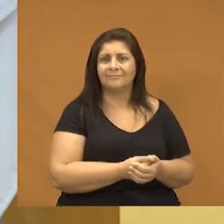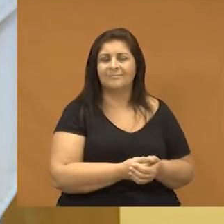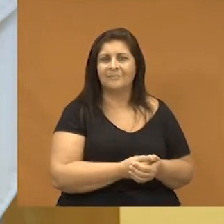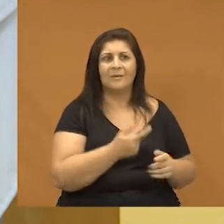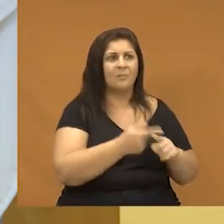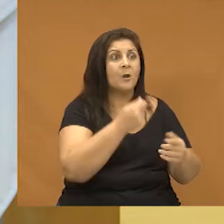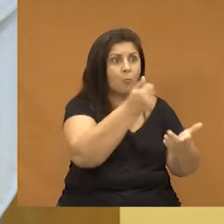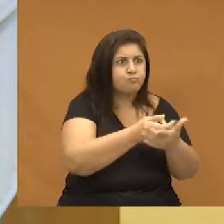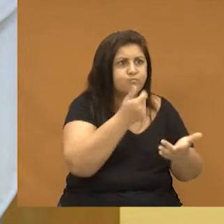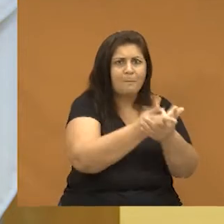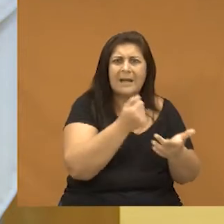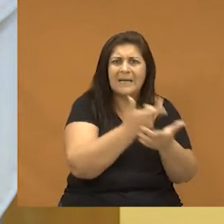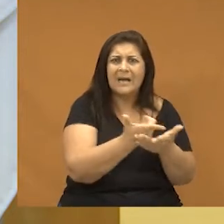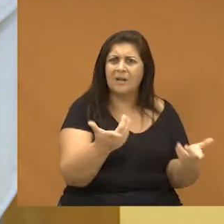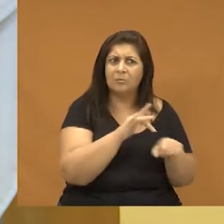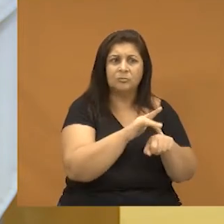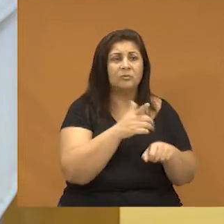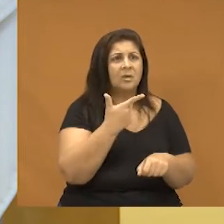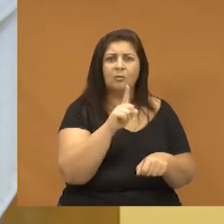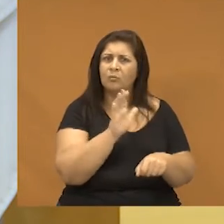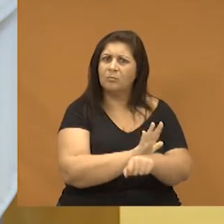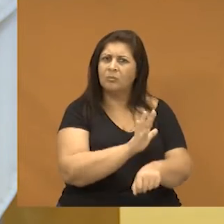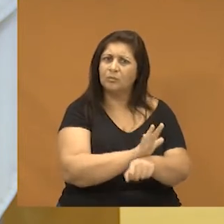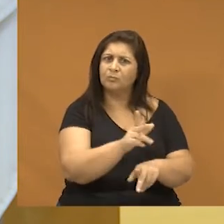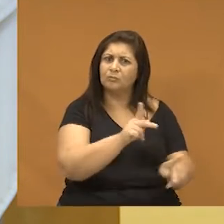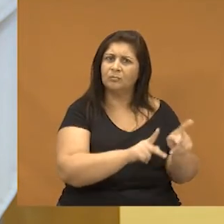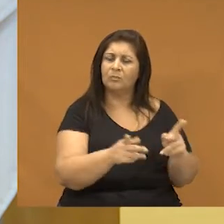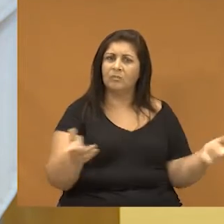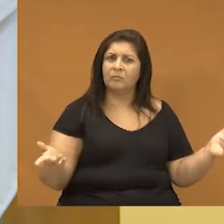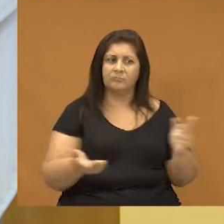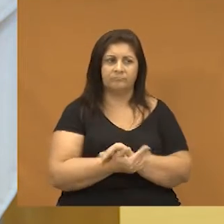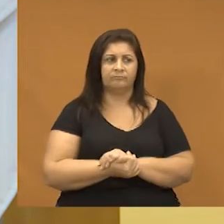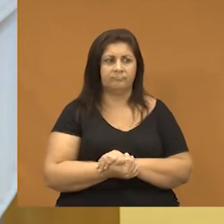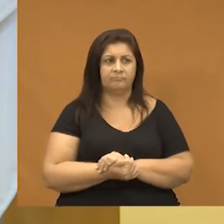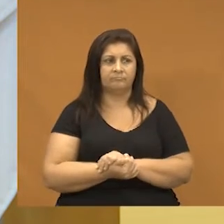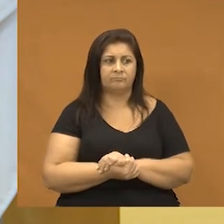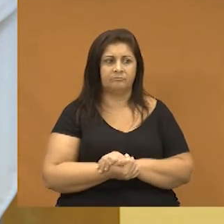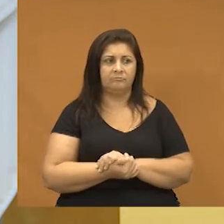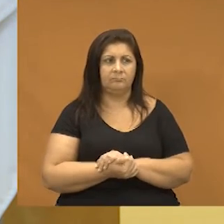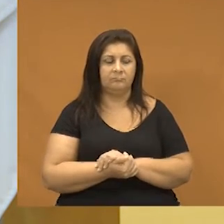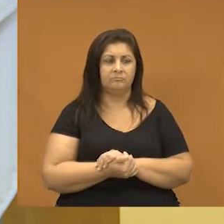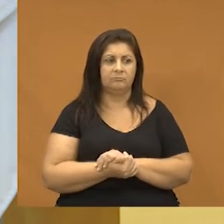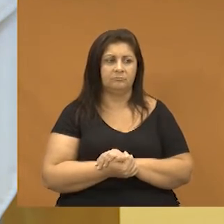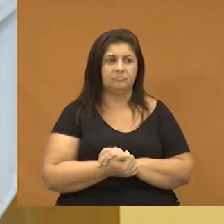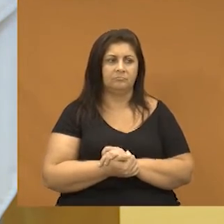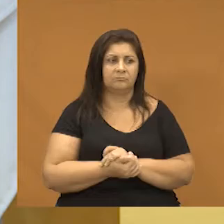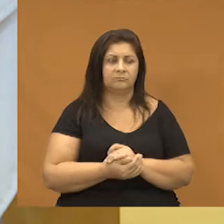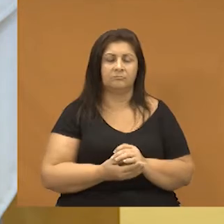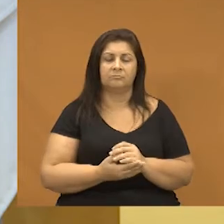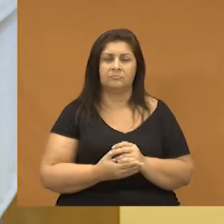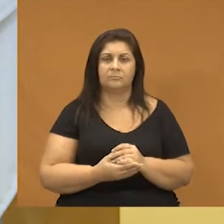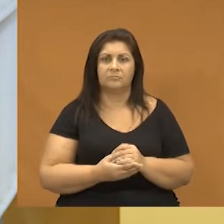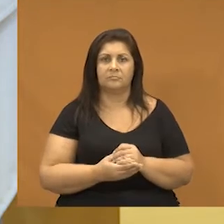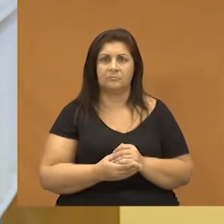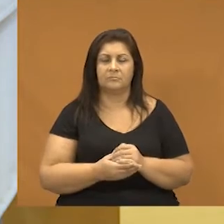cobra valores absurdos dos pacientes. A Márcia quer falar alguma coisa, Márcia? É só endossar